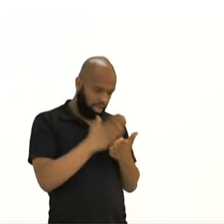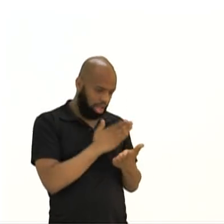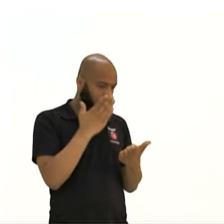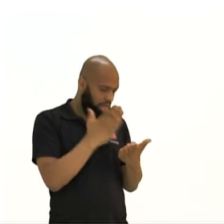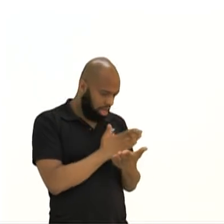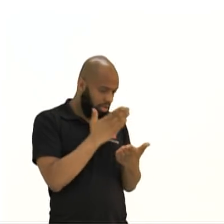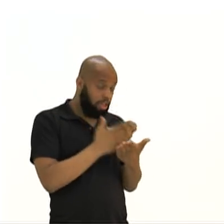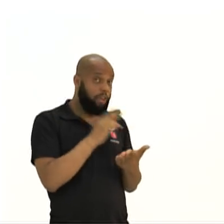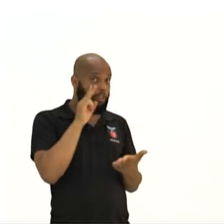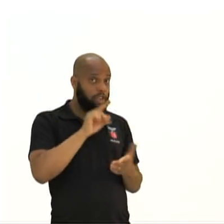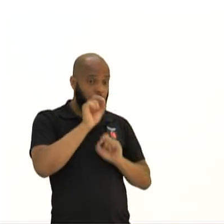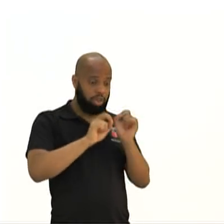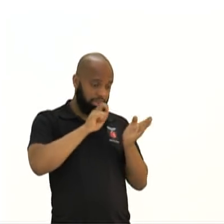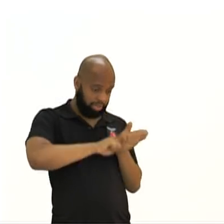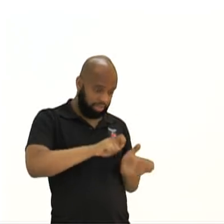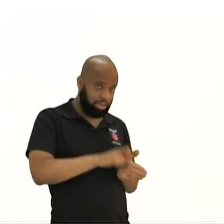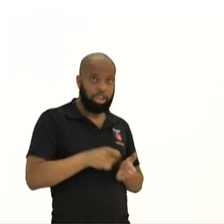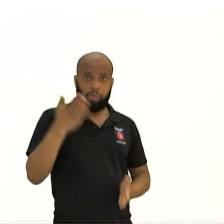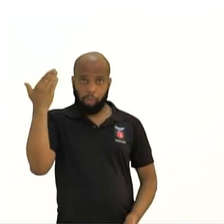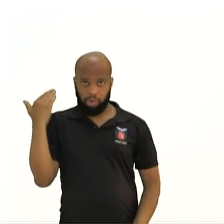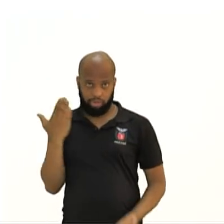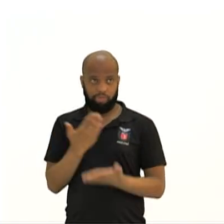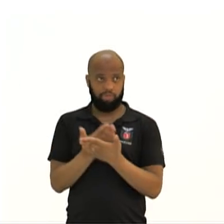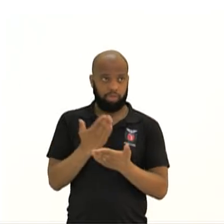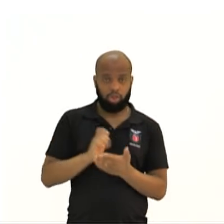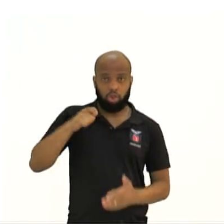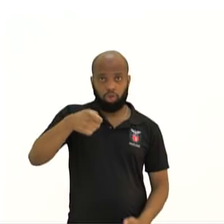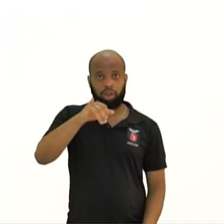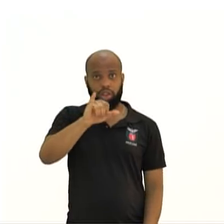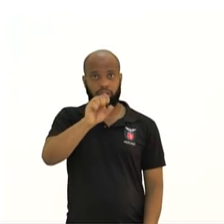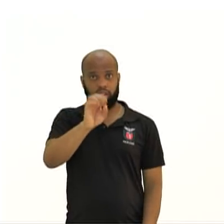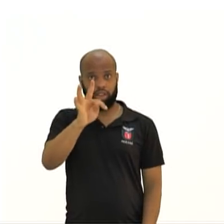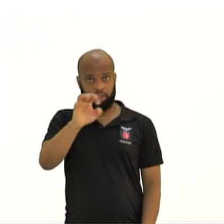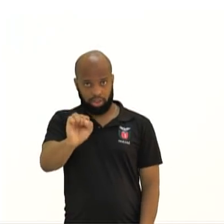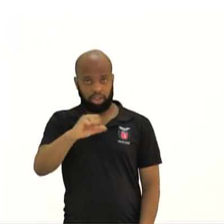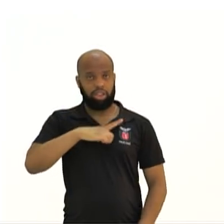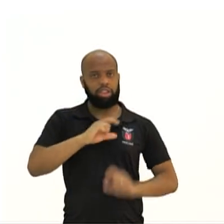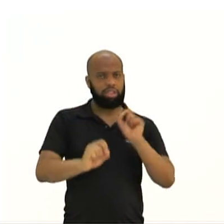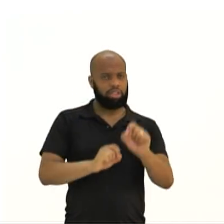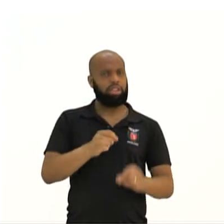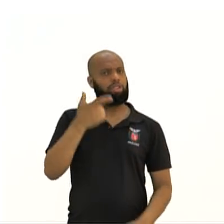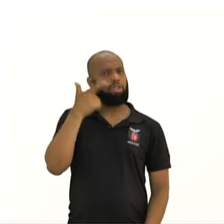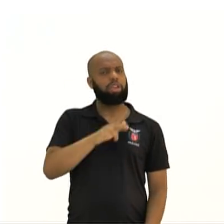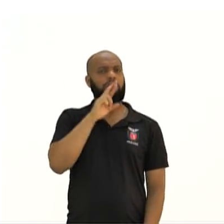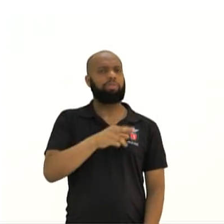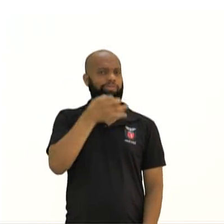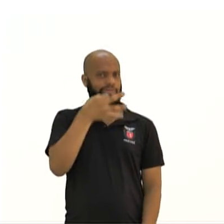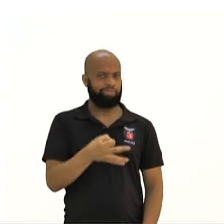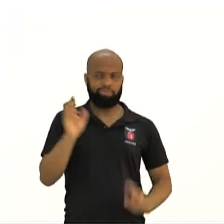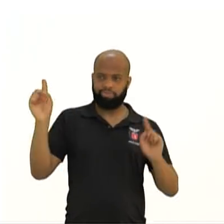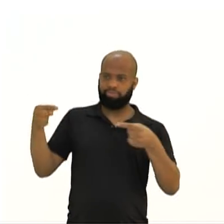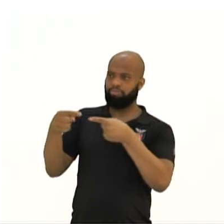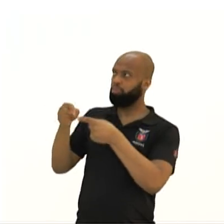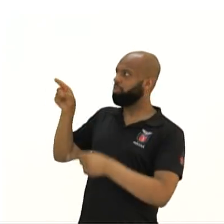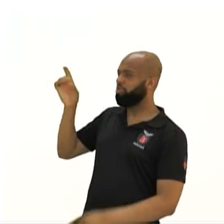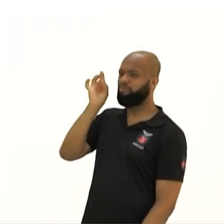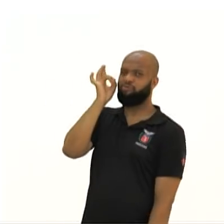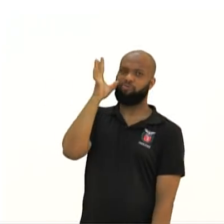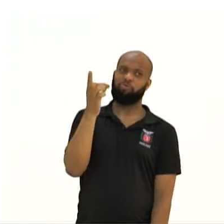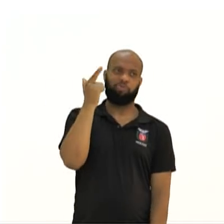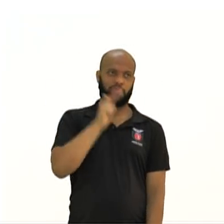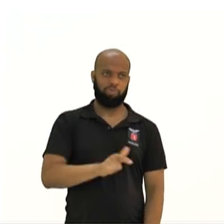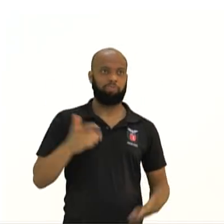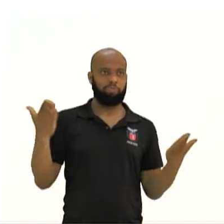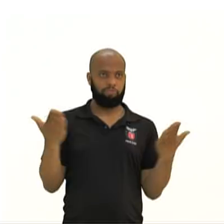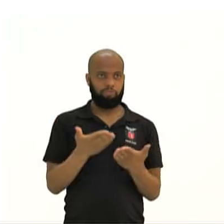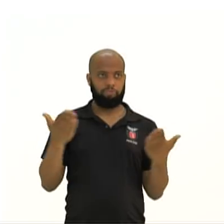nas suas anotações, lá das nossas aulas de ISTs, que com certeza você vai encontrar, vai ficar bem fácil para responder